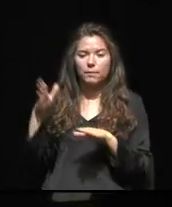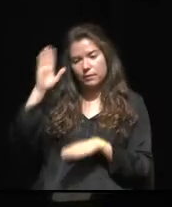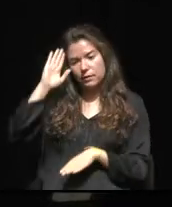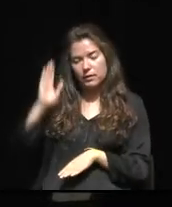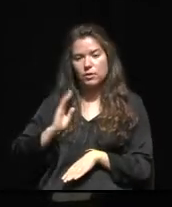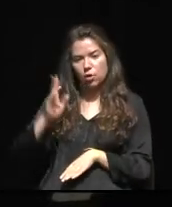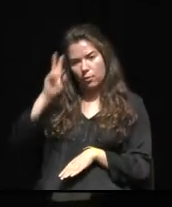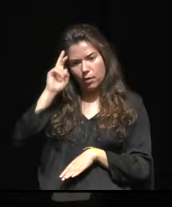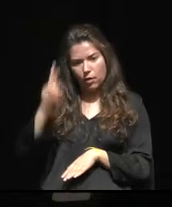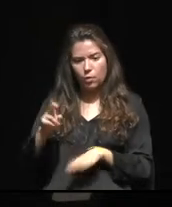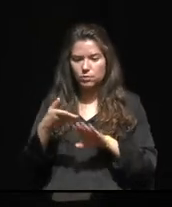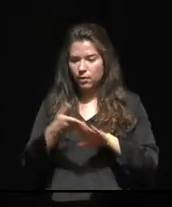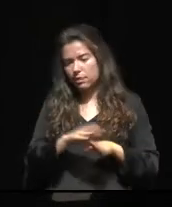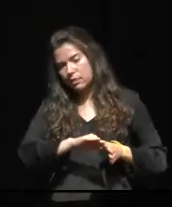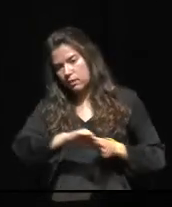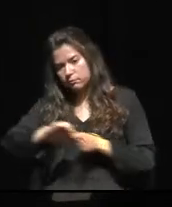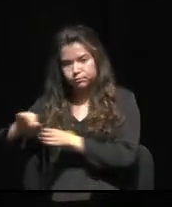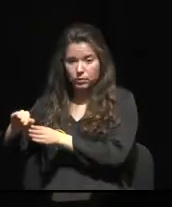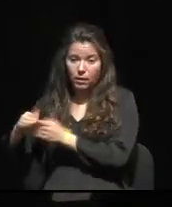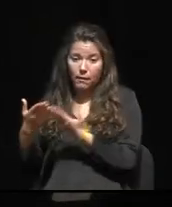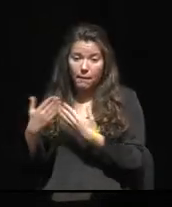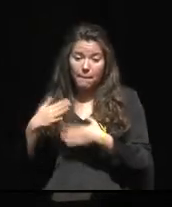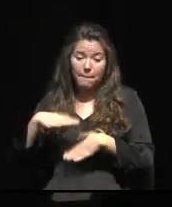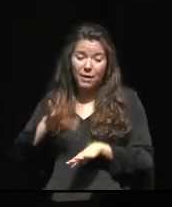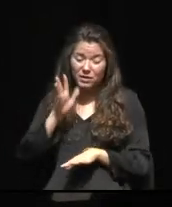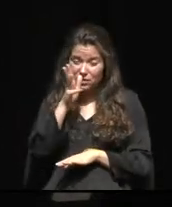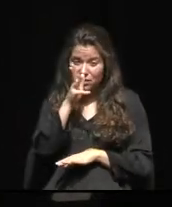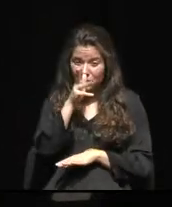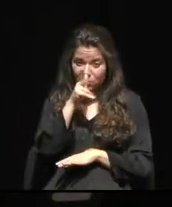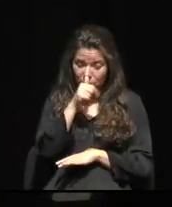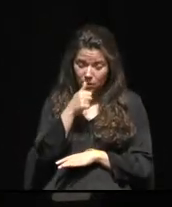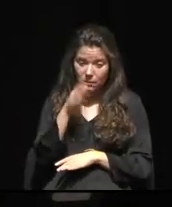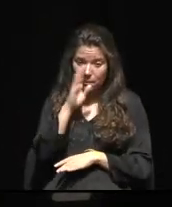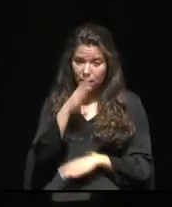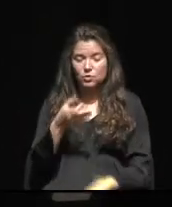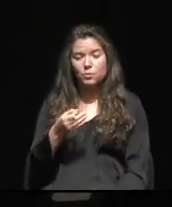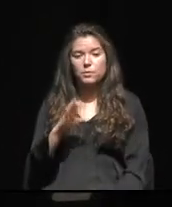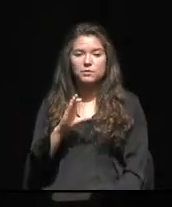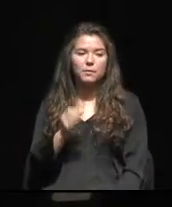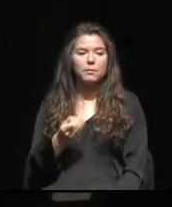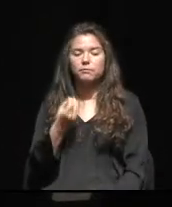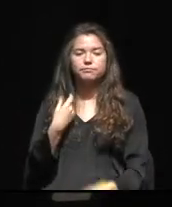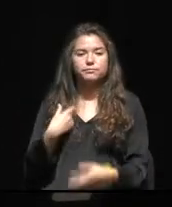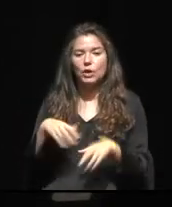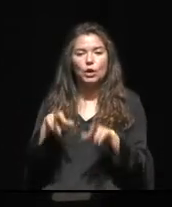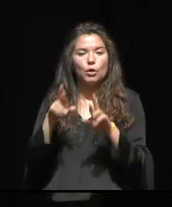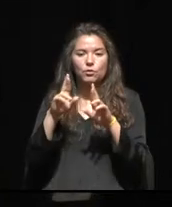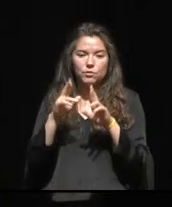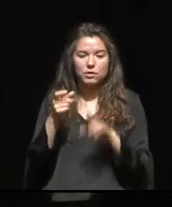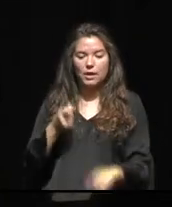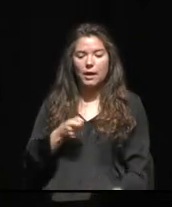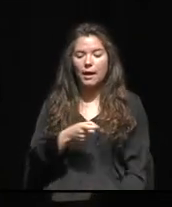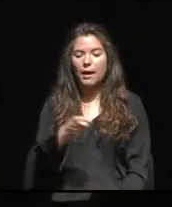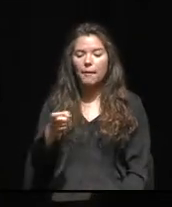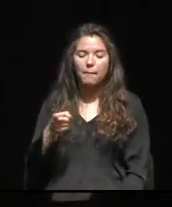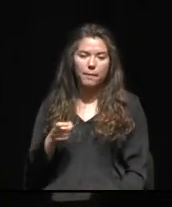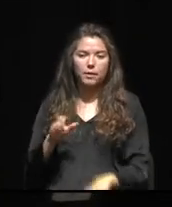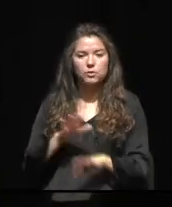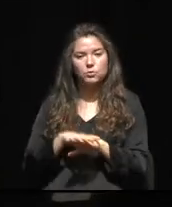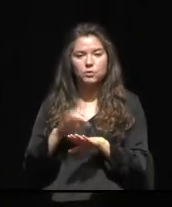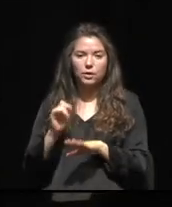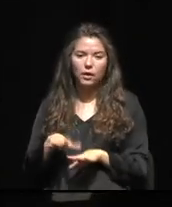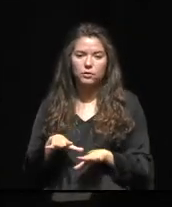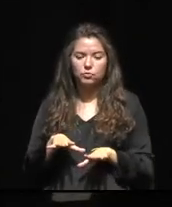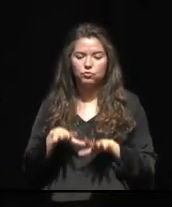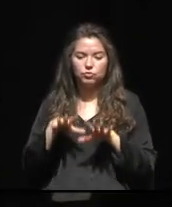território soberano da Ucrânia infelizmente parece que o PCP não deseja a paz que resulta da retir dos